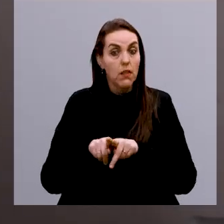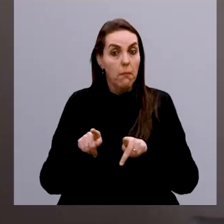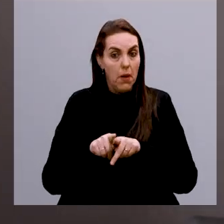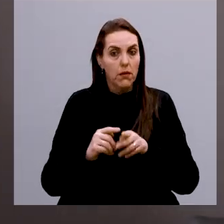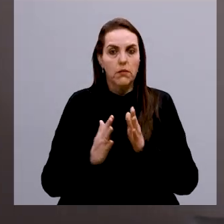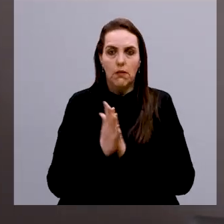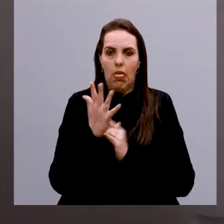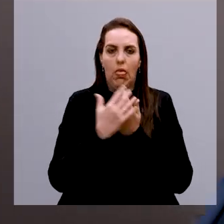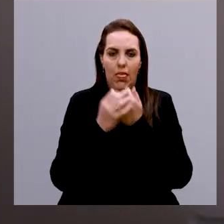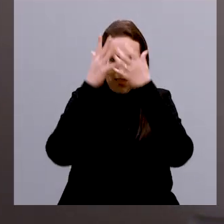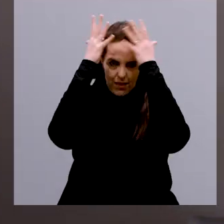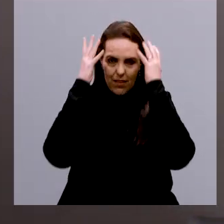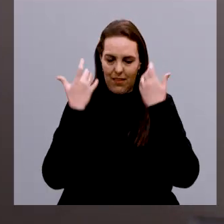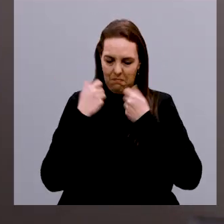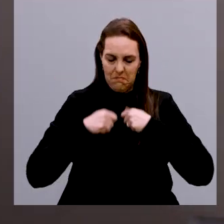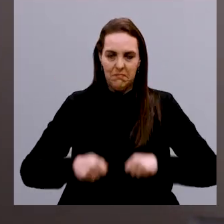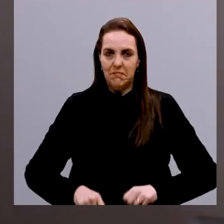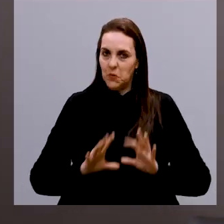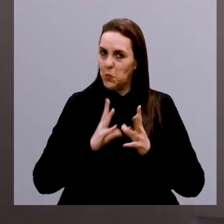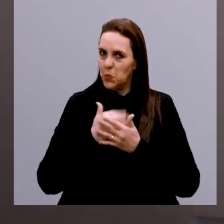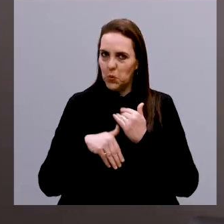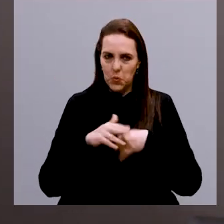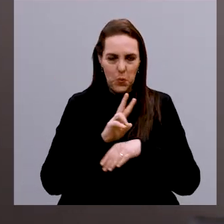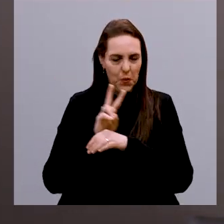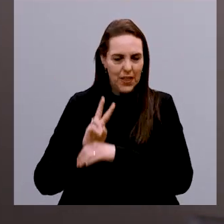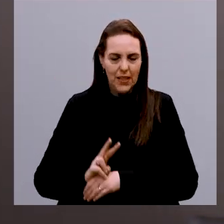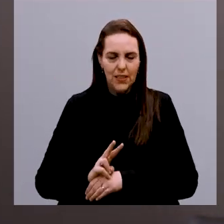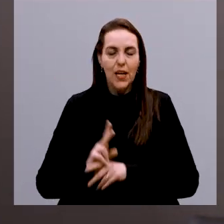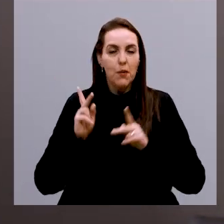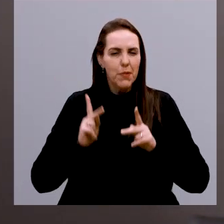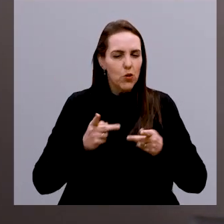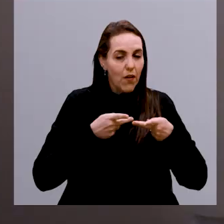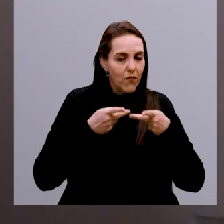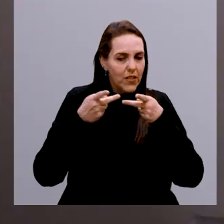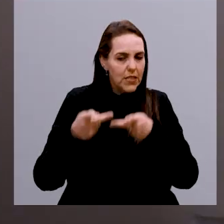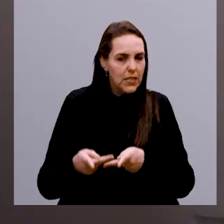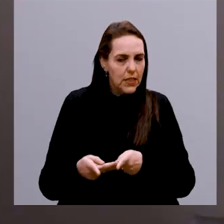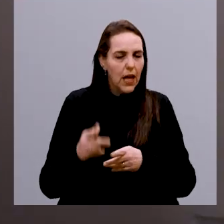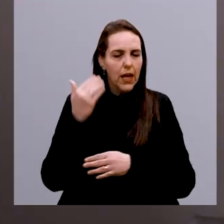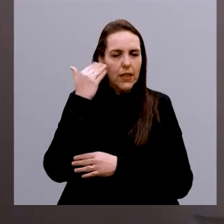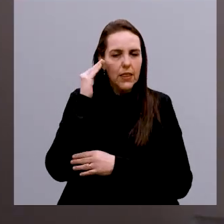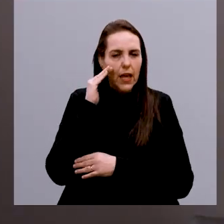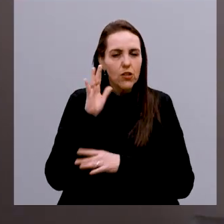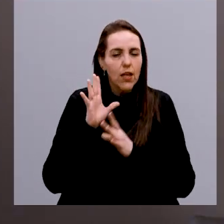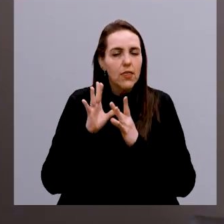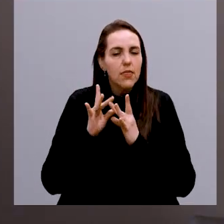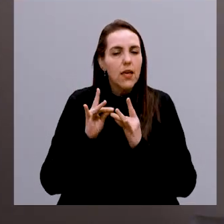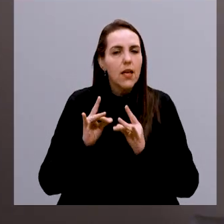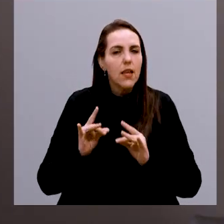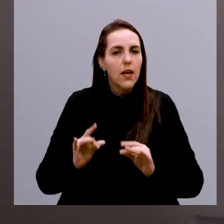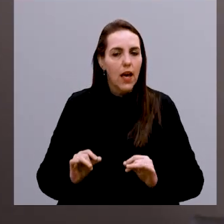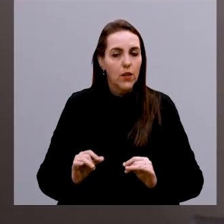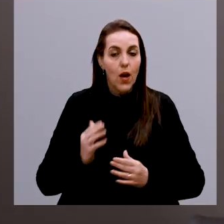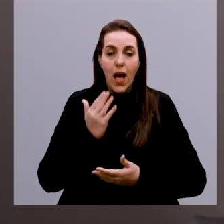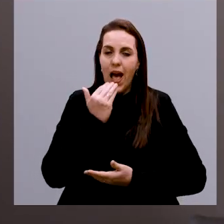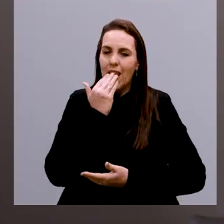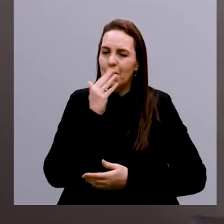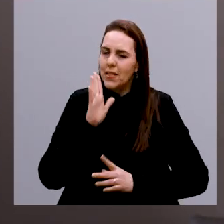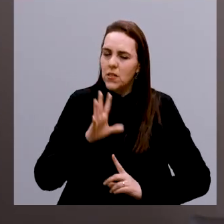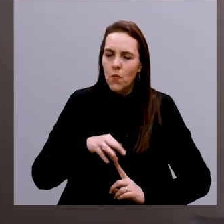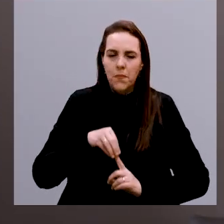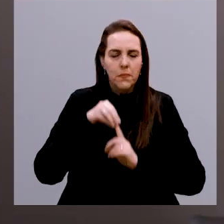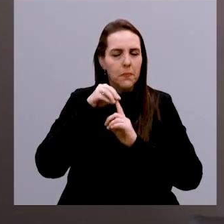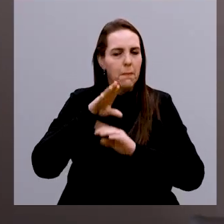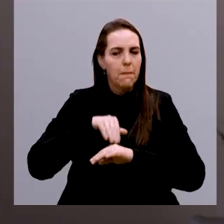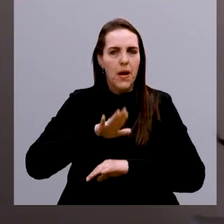de cuidados. Mas quem visita entende o quanto é delicado. A gente está falando do alimento ouro, né?